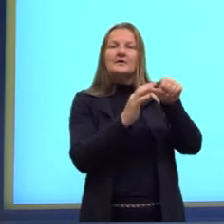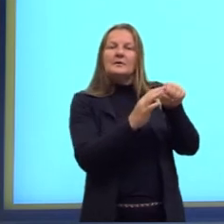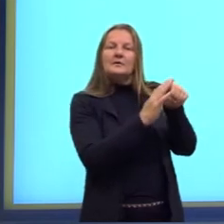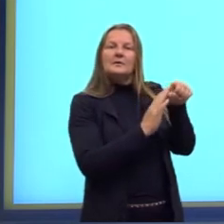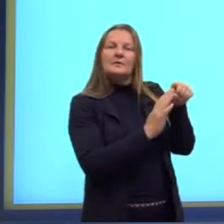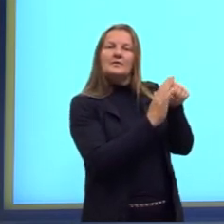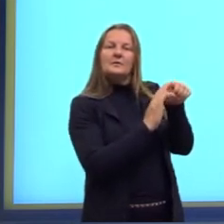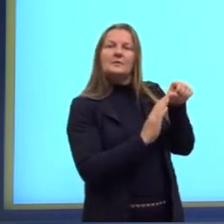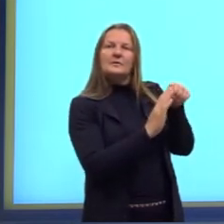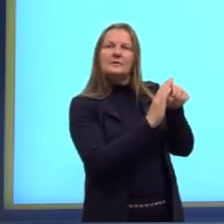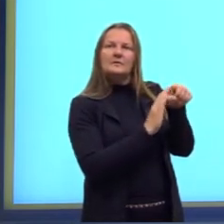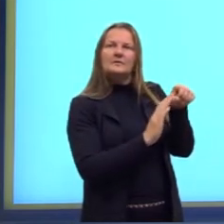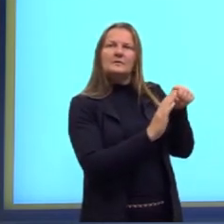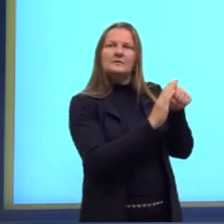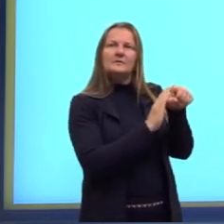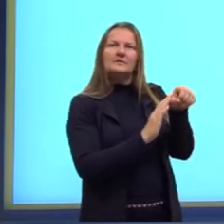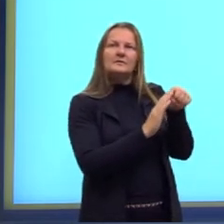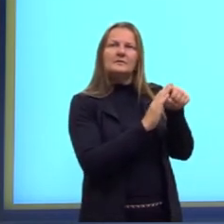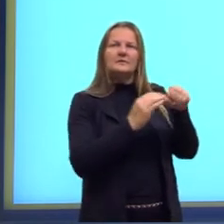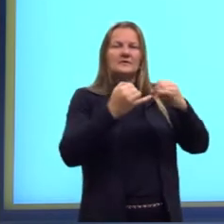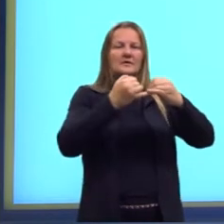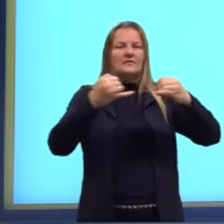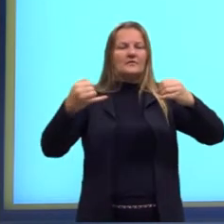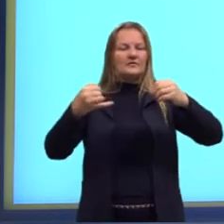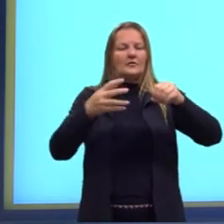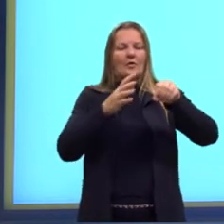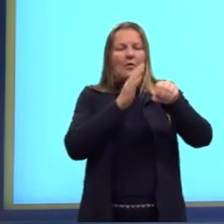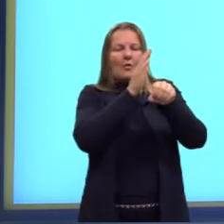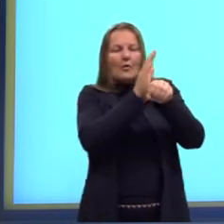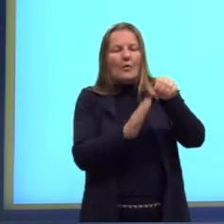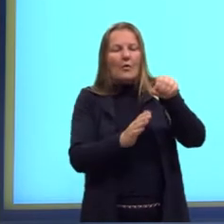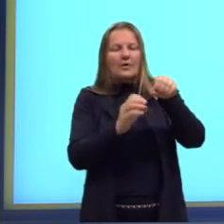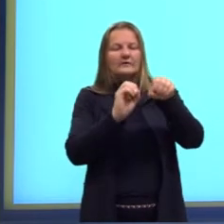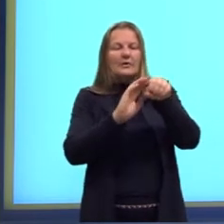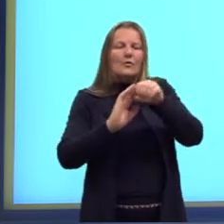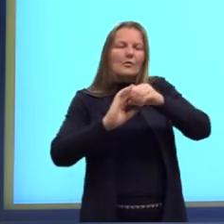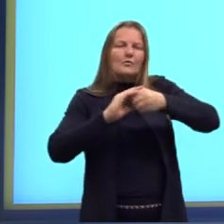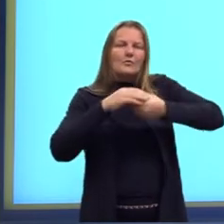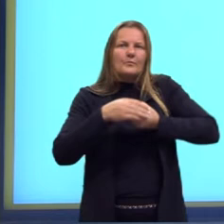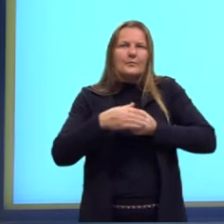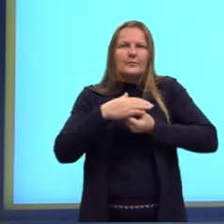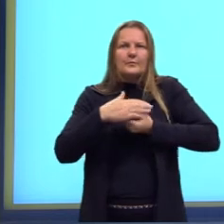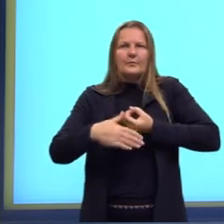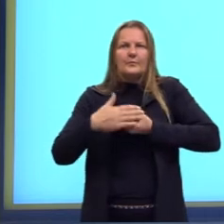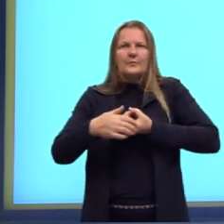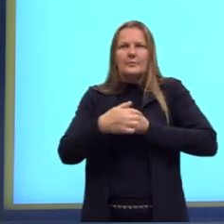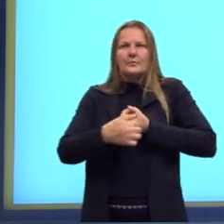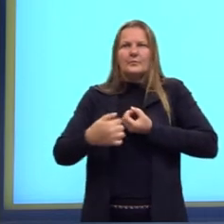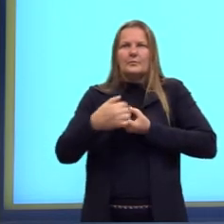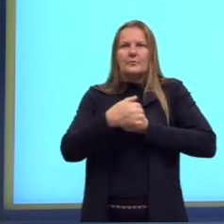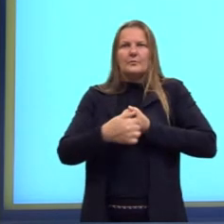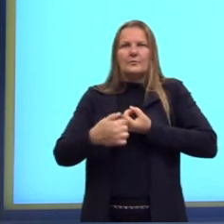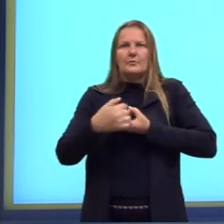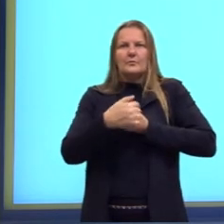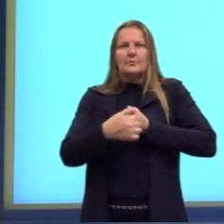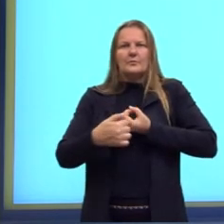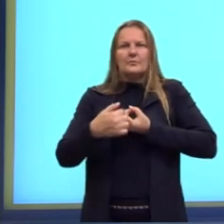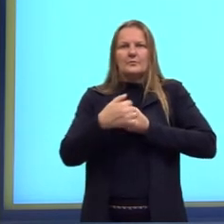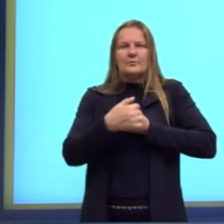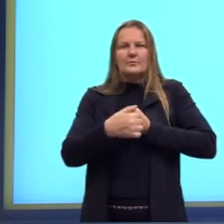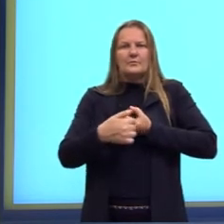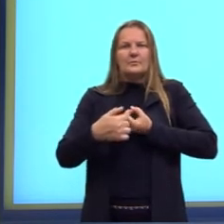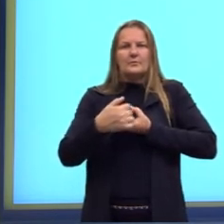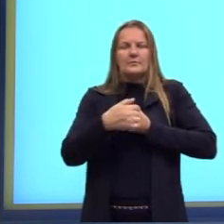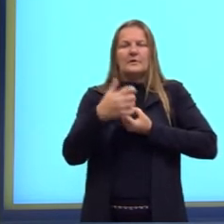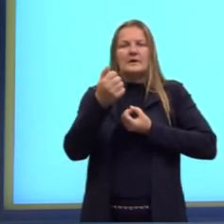da seção transversal é quando a gente pega e vira né esse frio ou faz um corte aqui no meio a gente vê o que um círculo E é